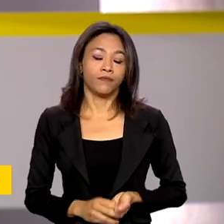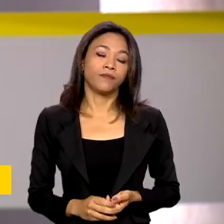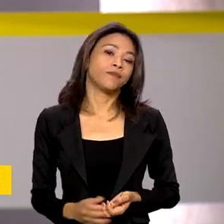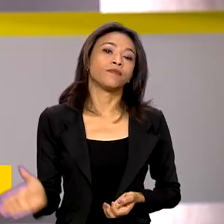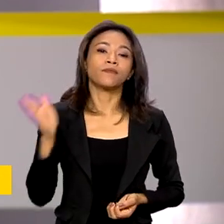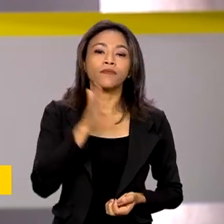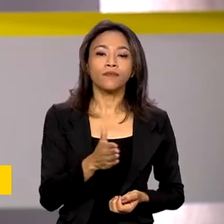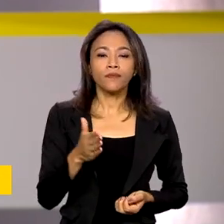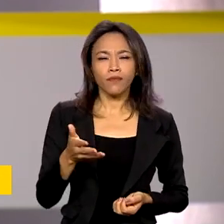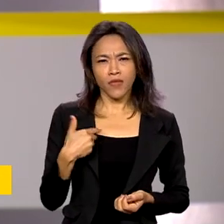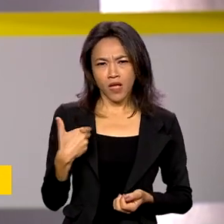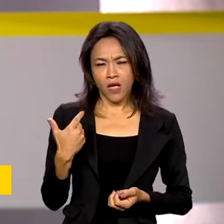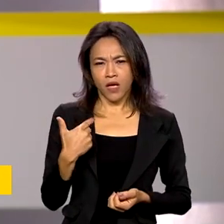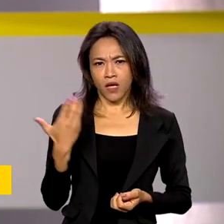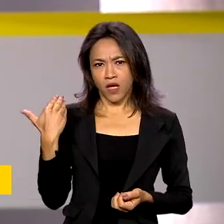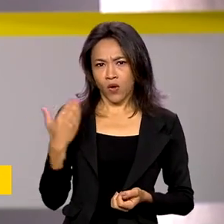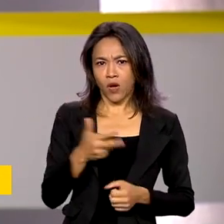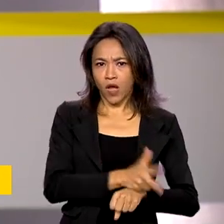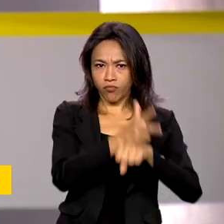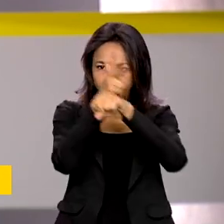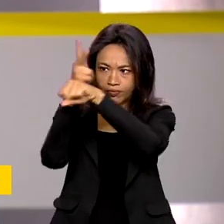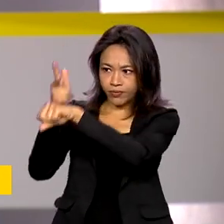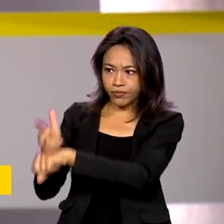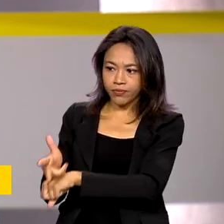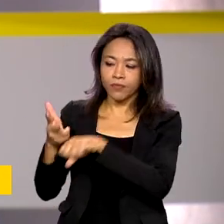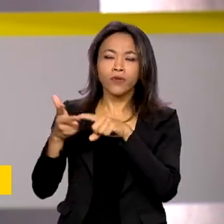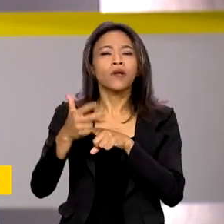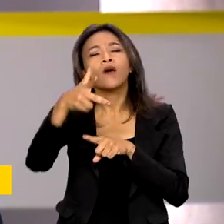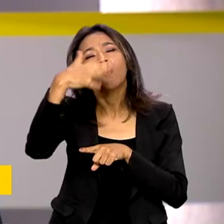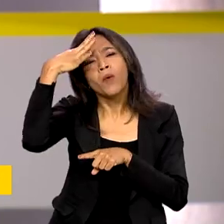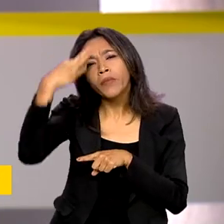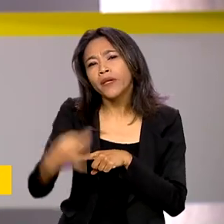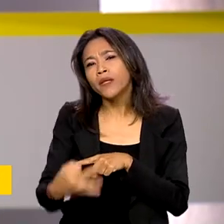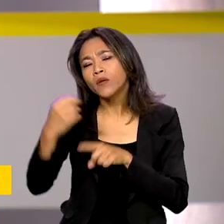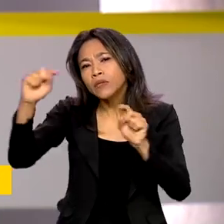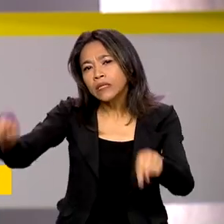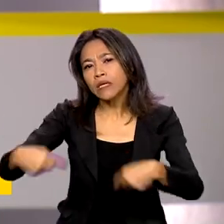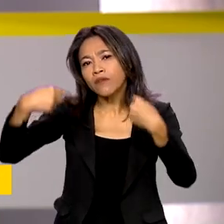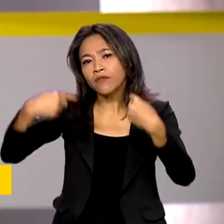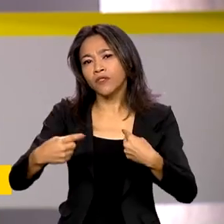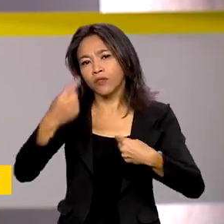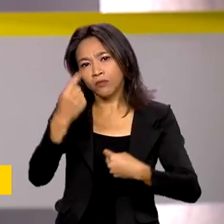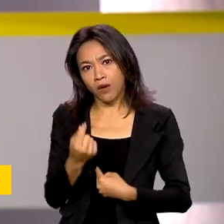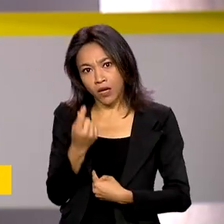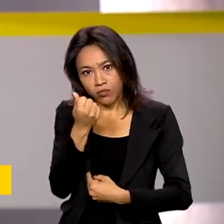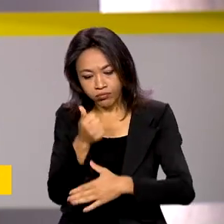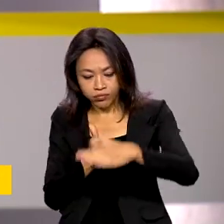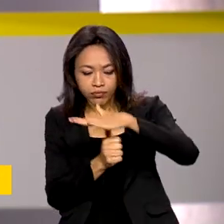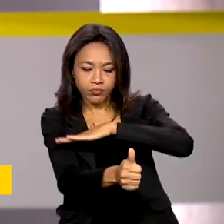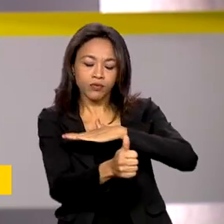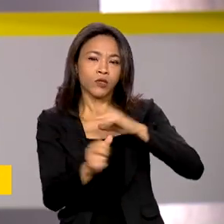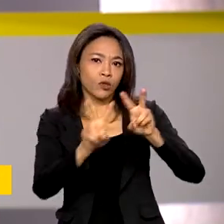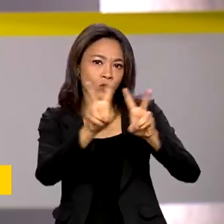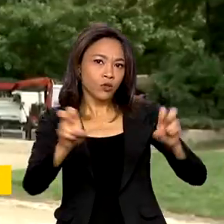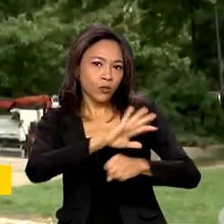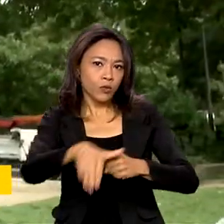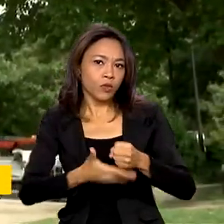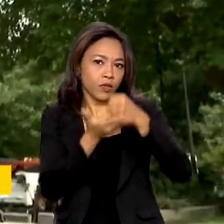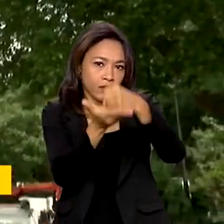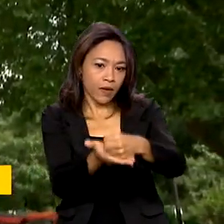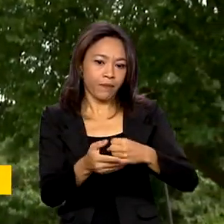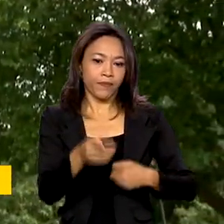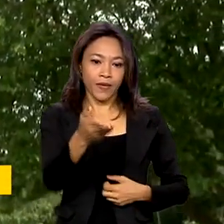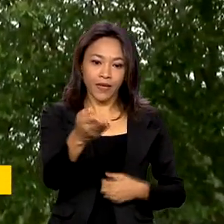E agora, na reportagem de Marcos Uchoa, entenda os desafios para financiar o desenvolvimento sustentável. A